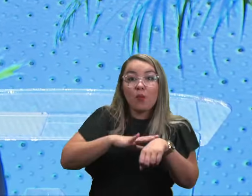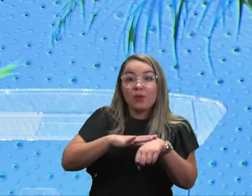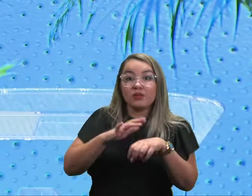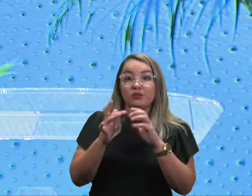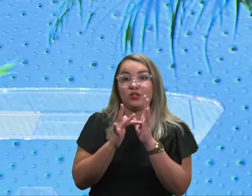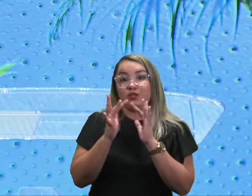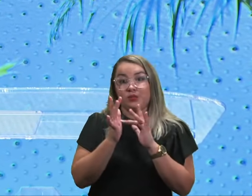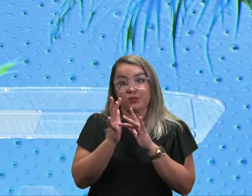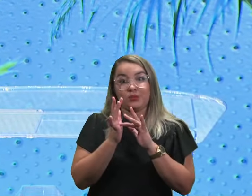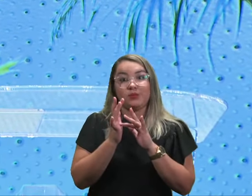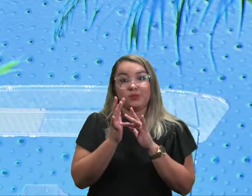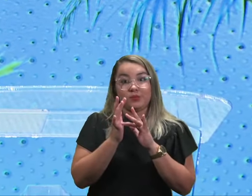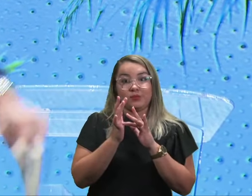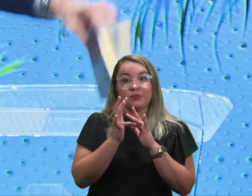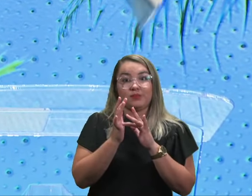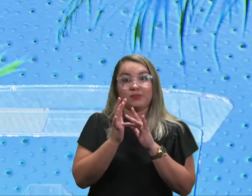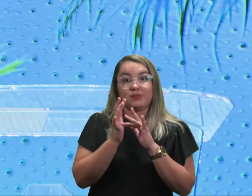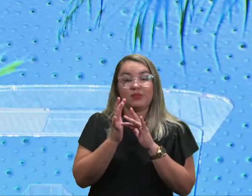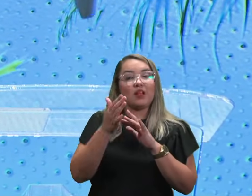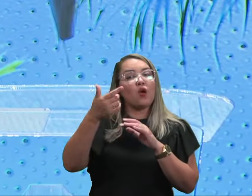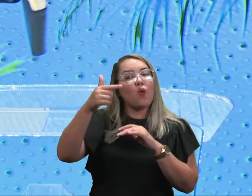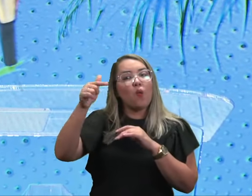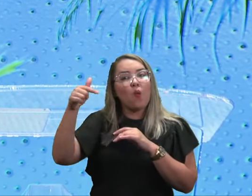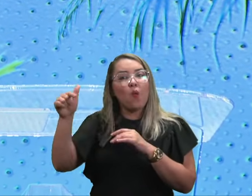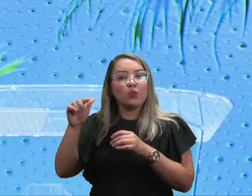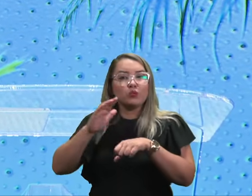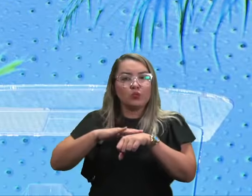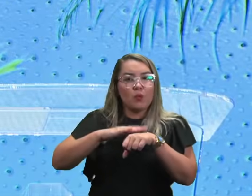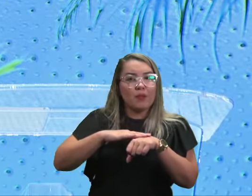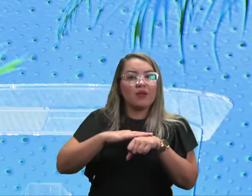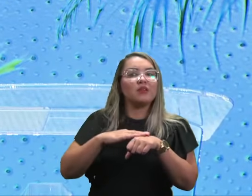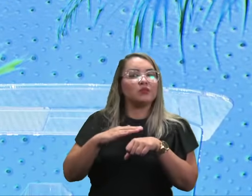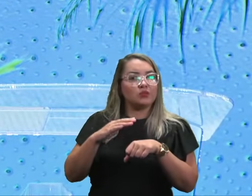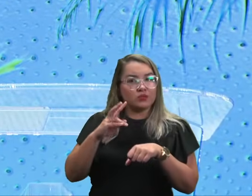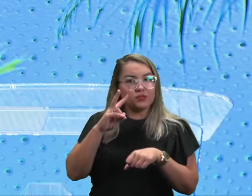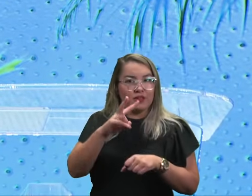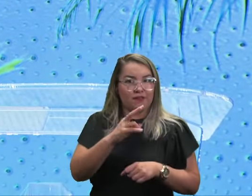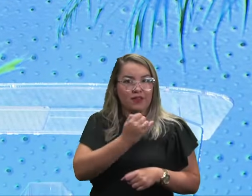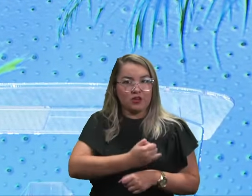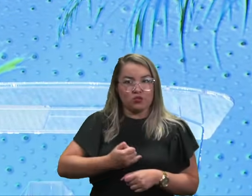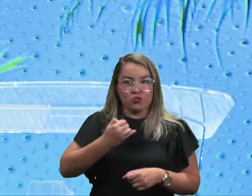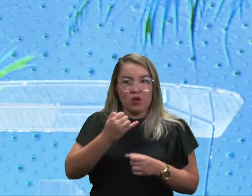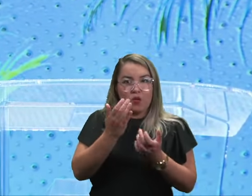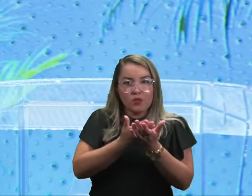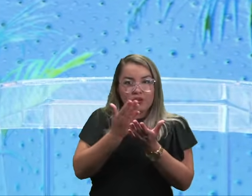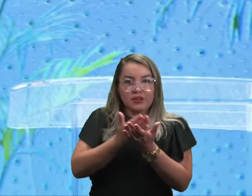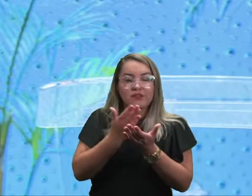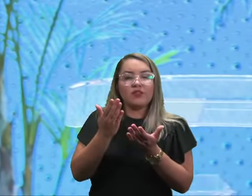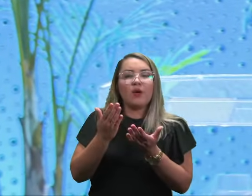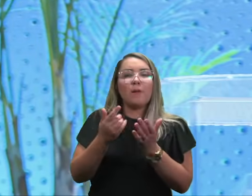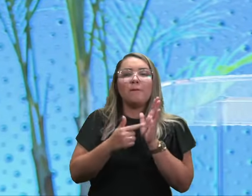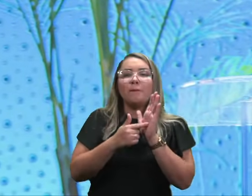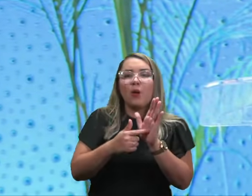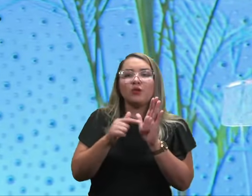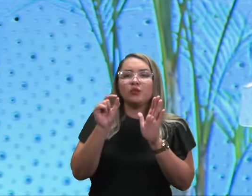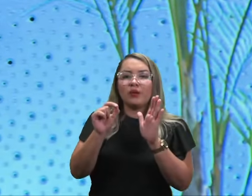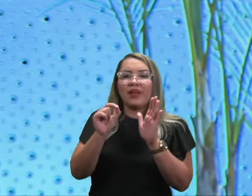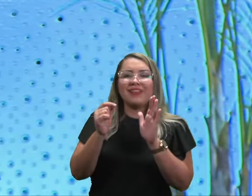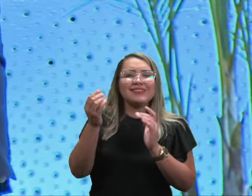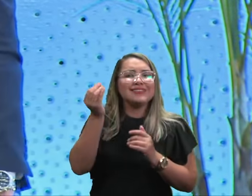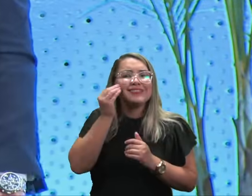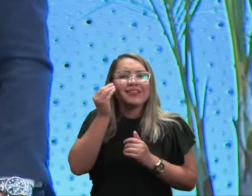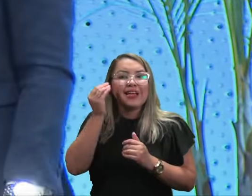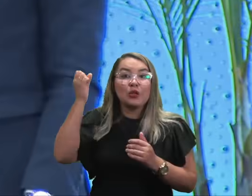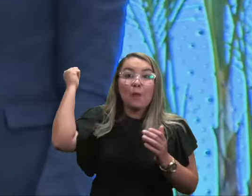Jesus. Em outros momentos no Evangelho de João, você vai ver algumas vezes eles